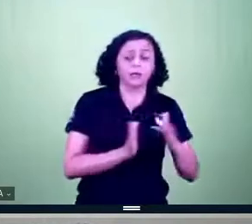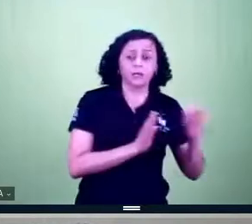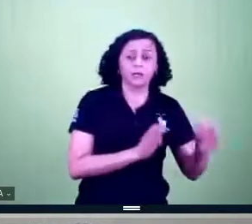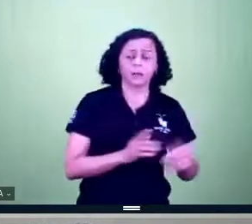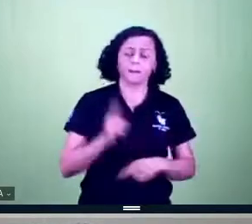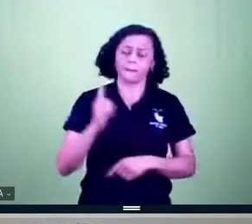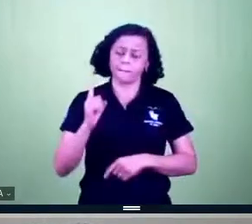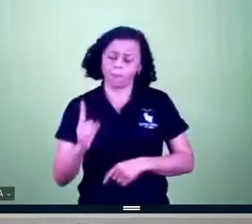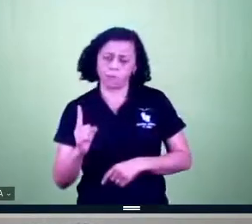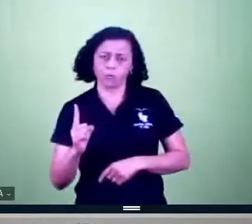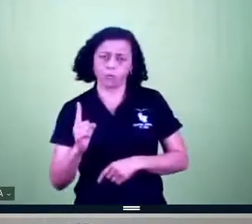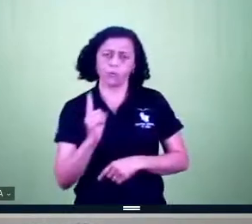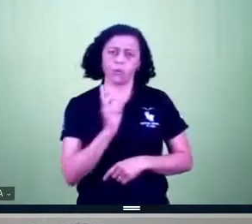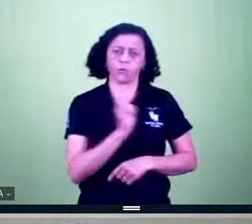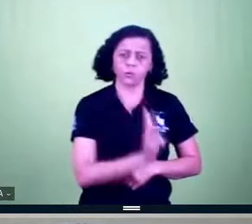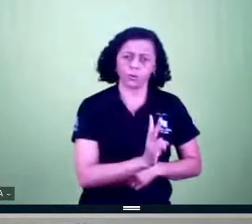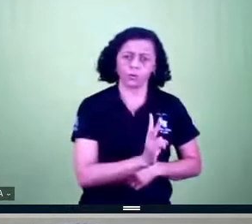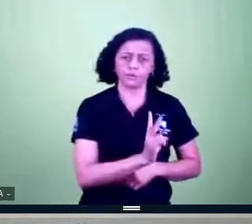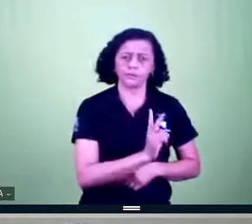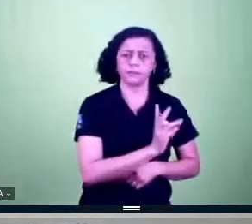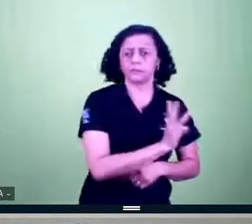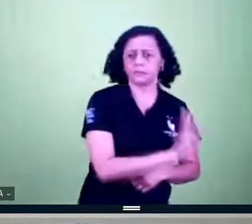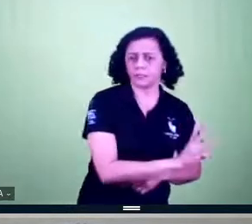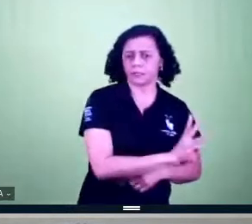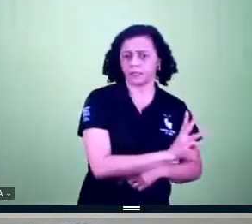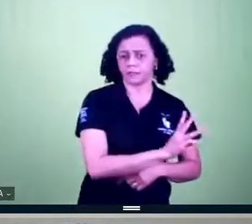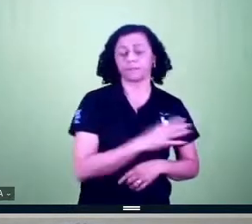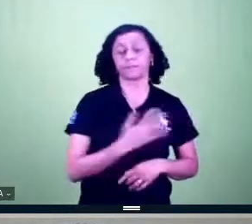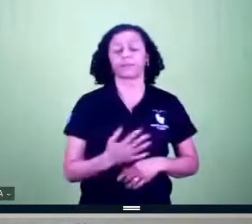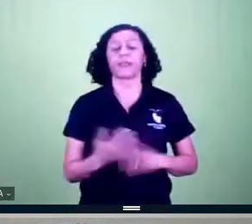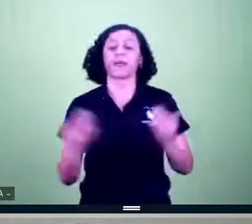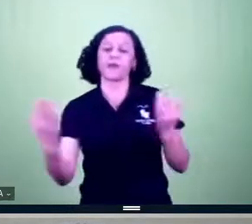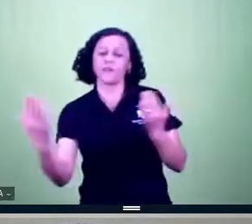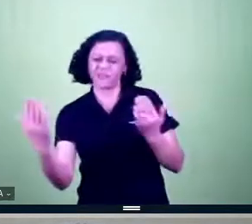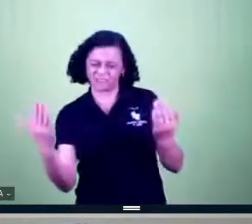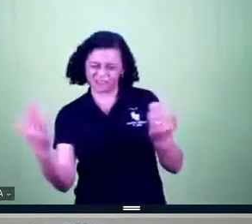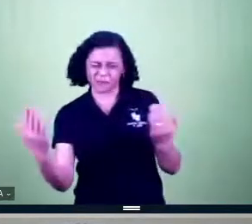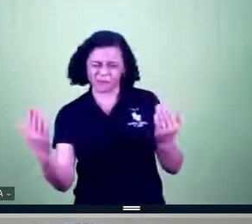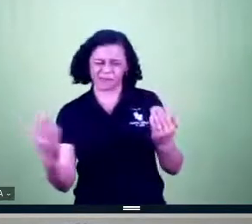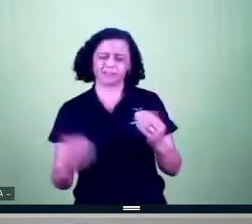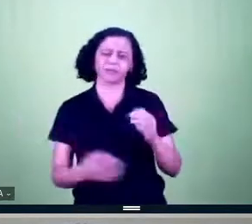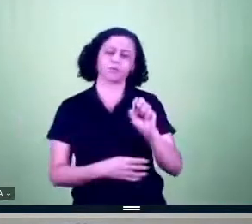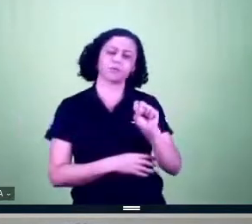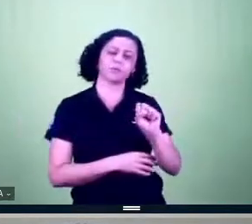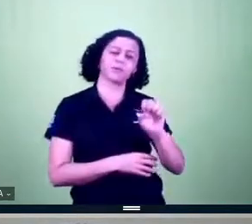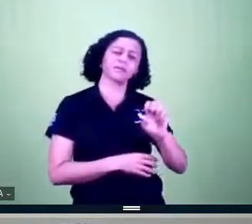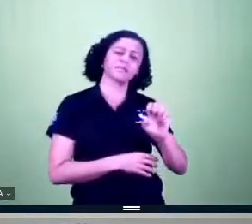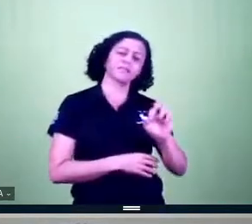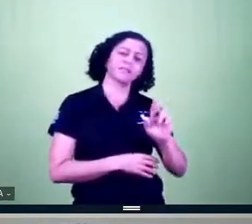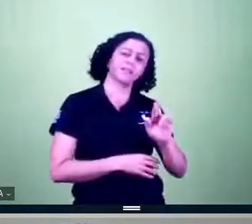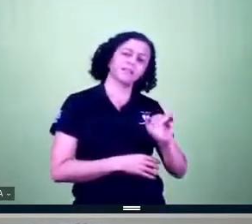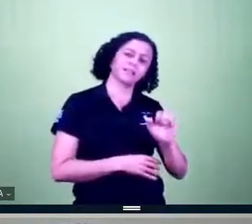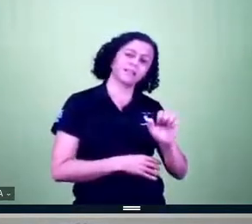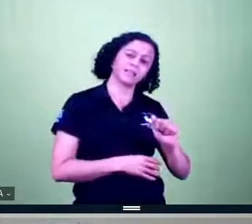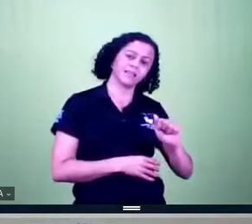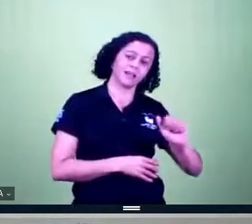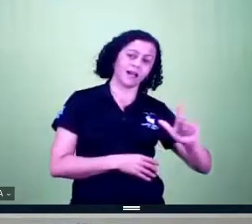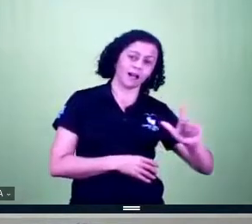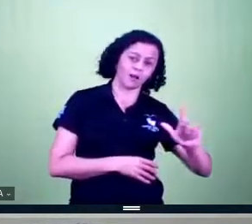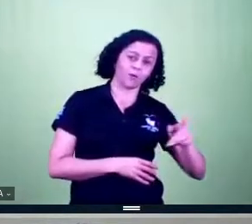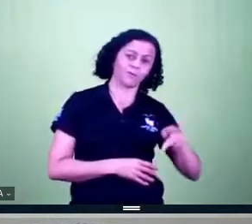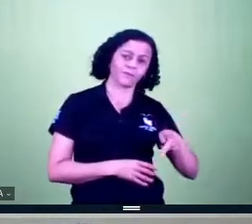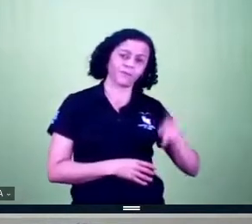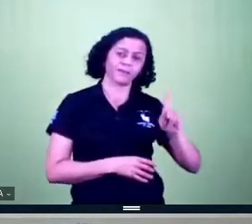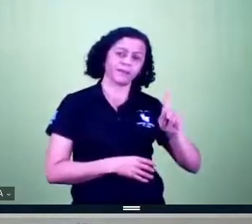Eu faço muito uma analogia com serial killer, né? Do inglês, que é um assassino em série. Normalmente